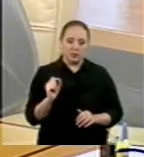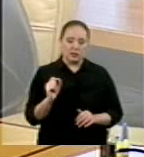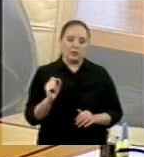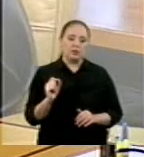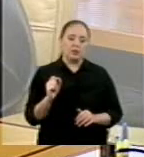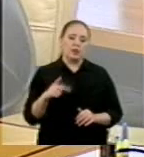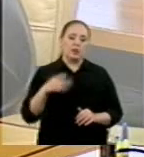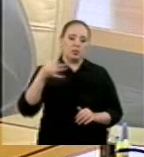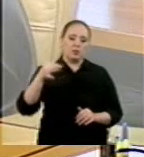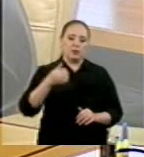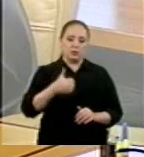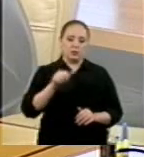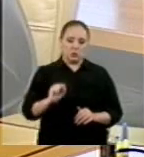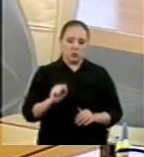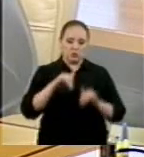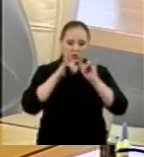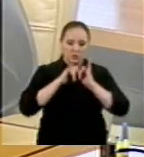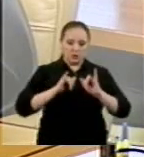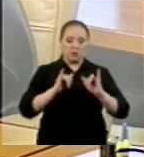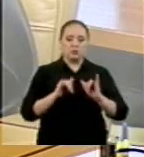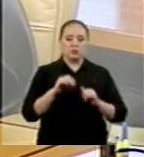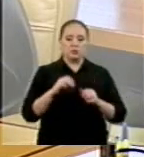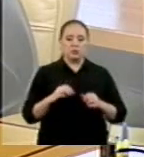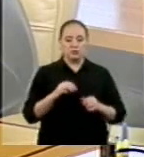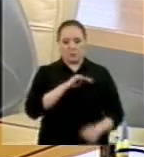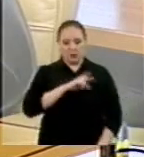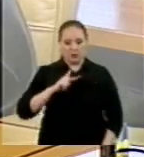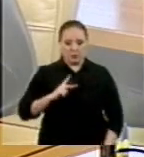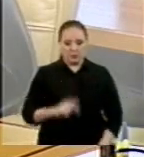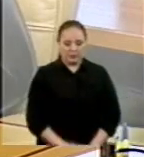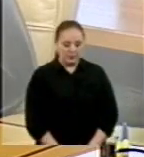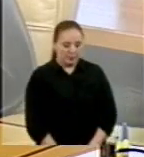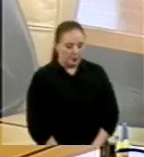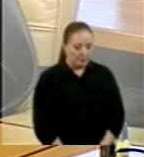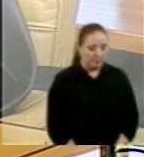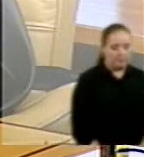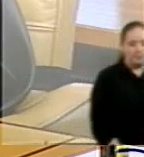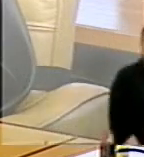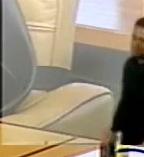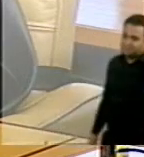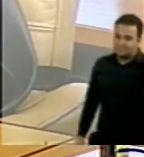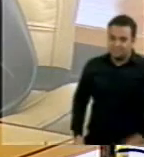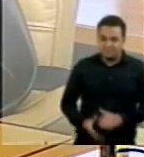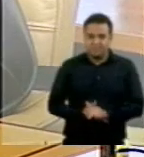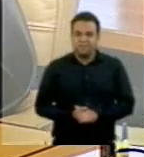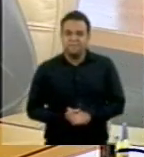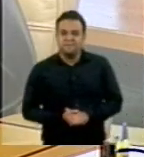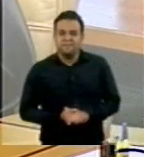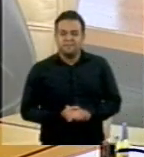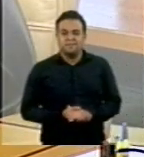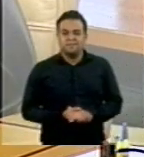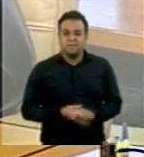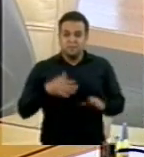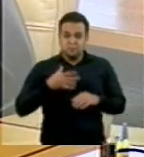página 18 da informação do Ministério Público Federal. Reproduzo trechos